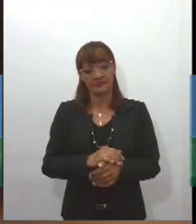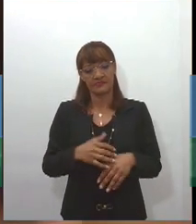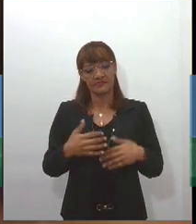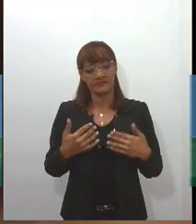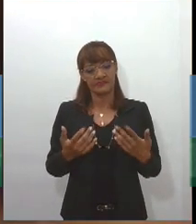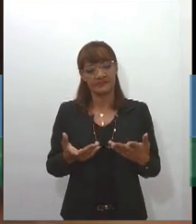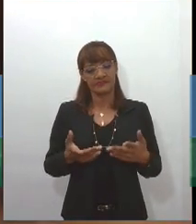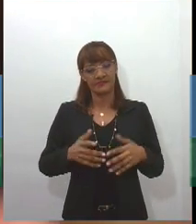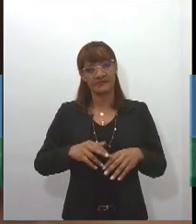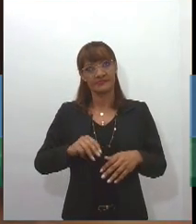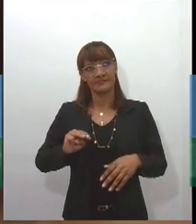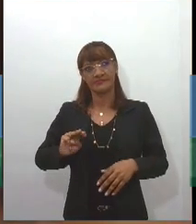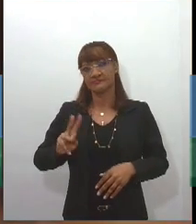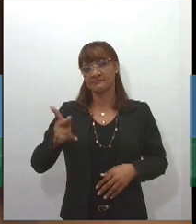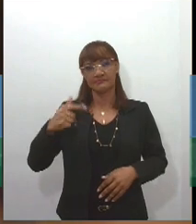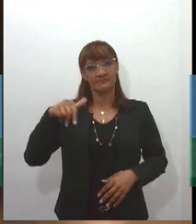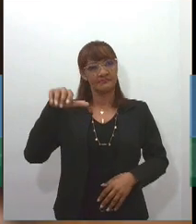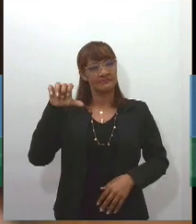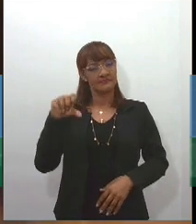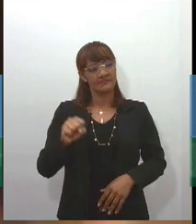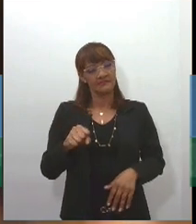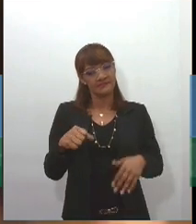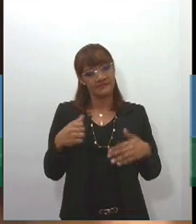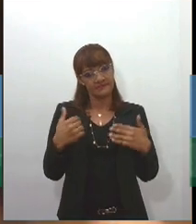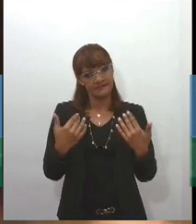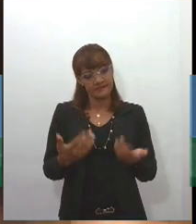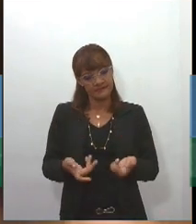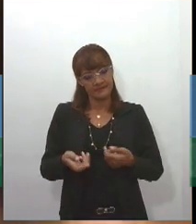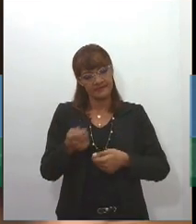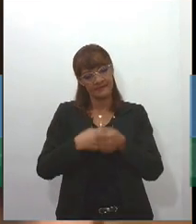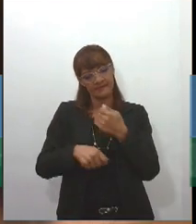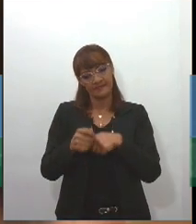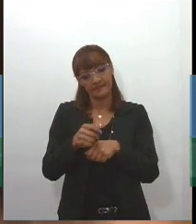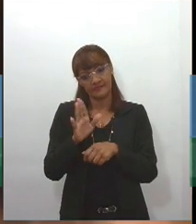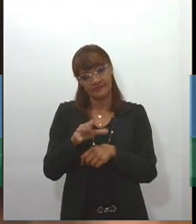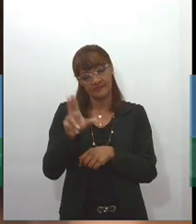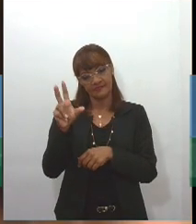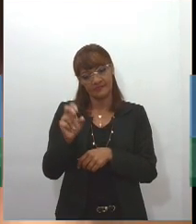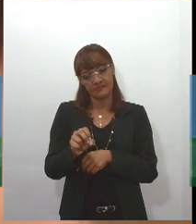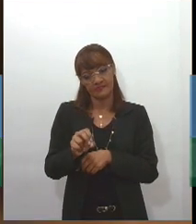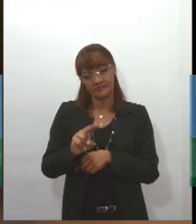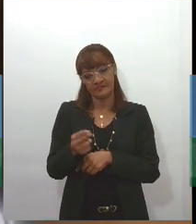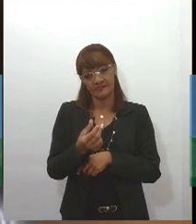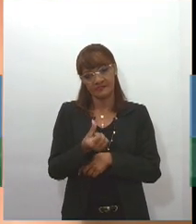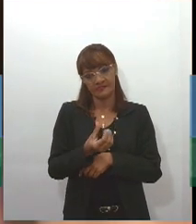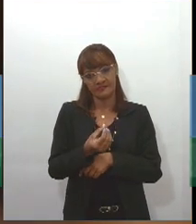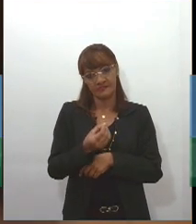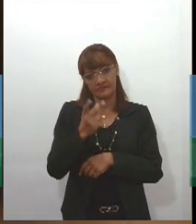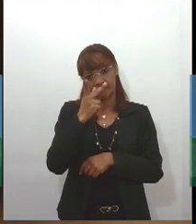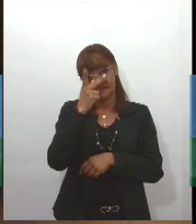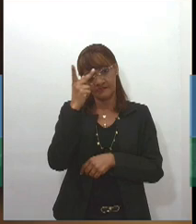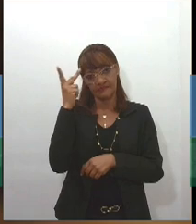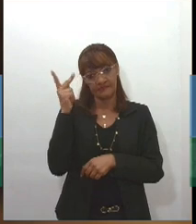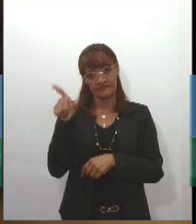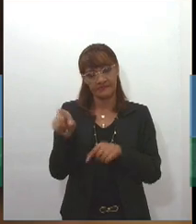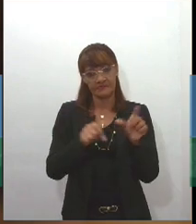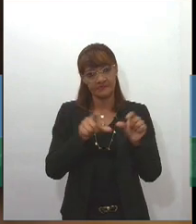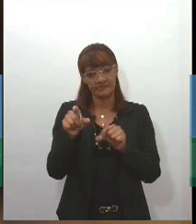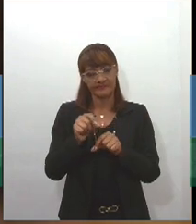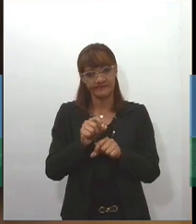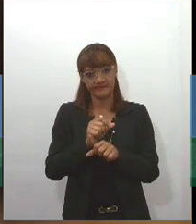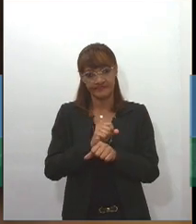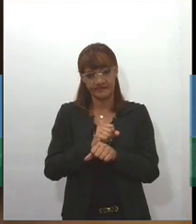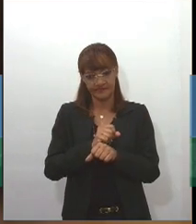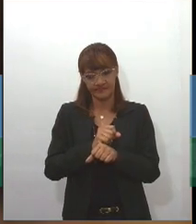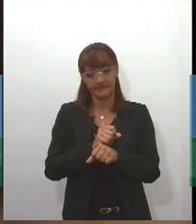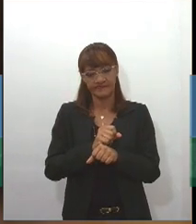de reais e serão administrados por 50 ou 60 pessoas escolhidas dentro do do do do